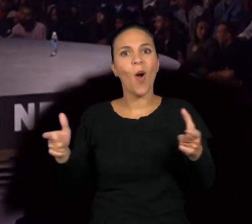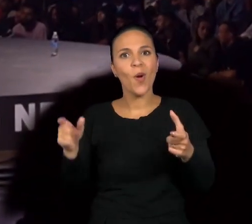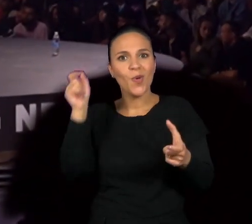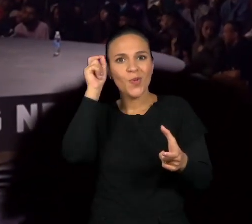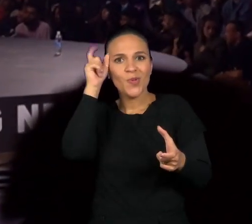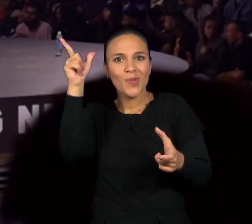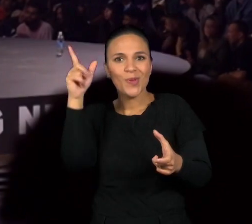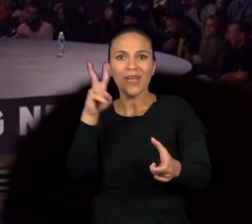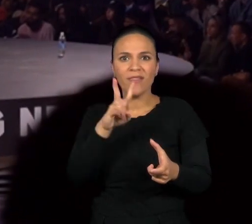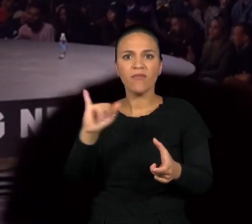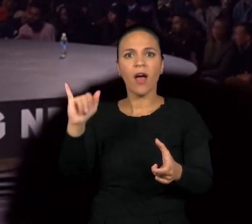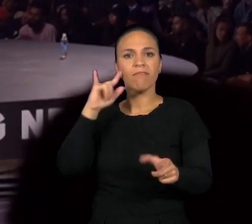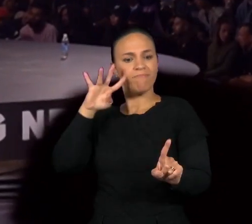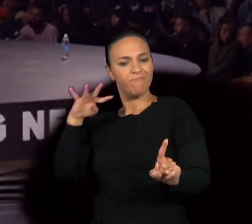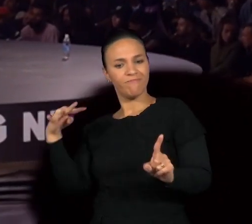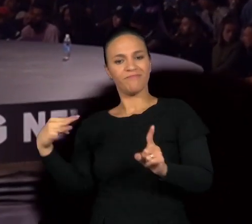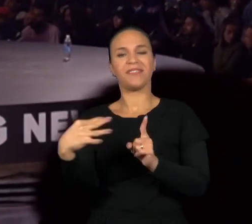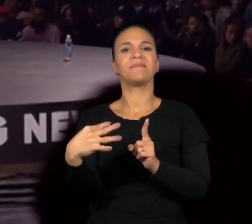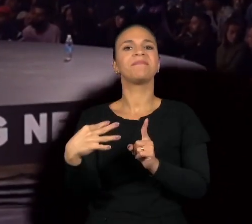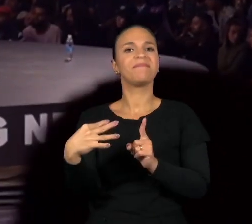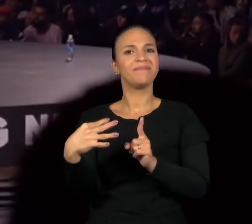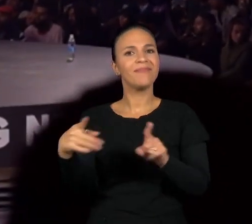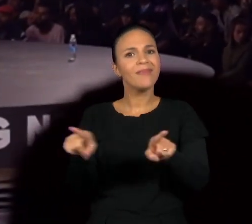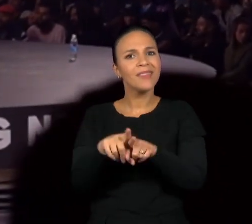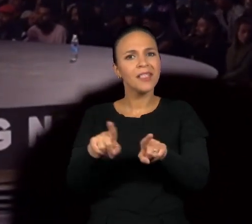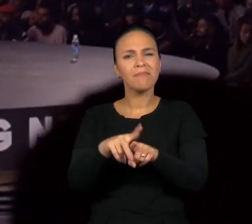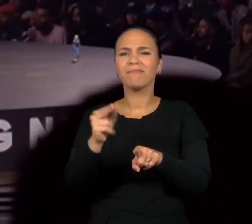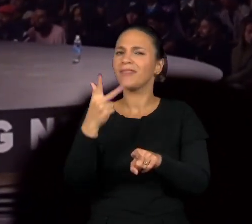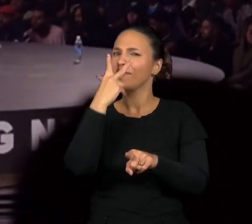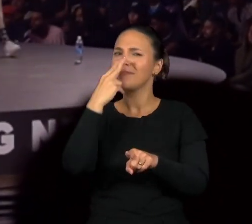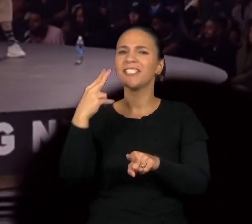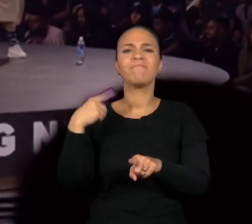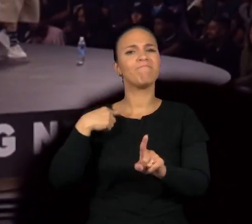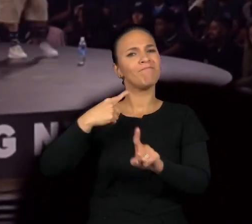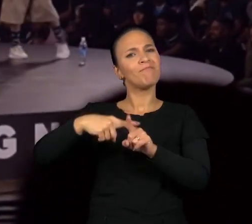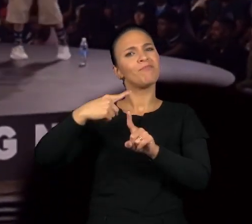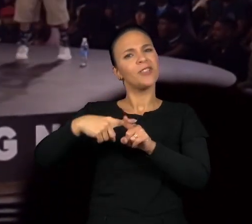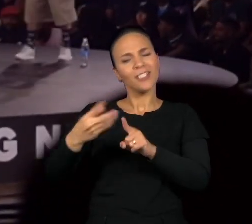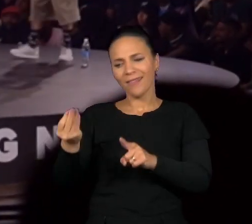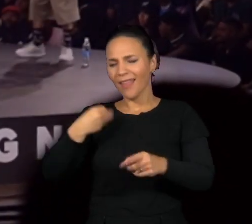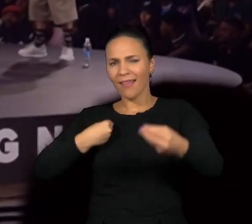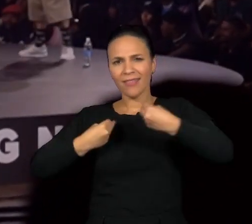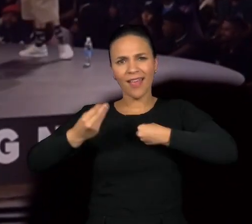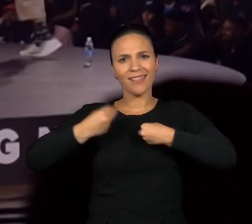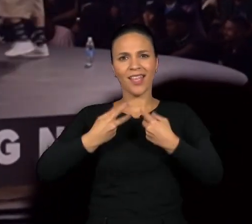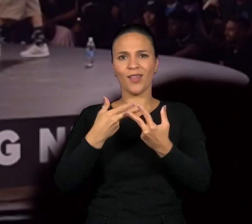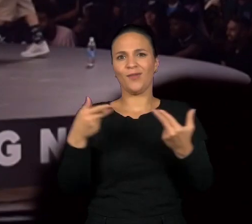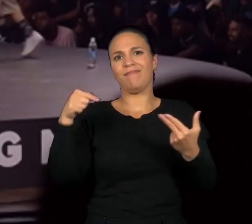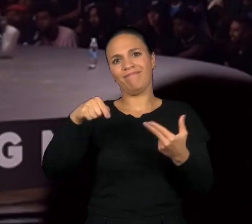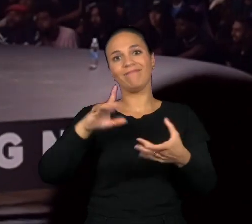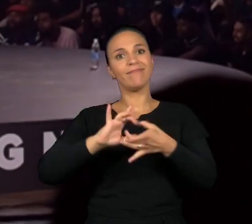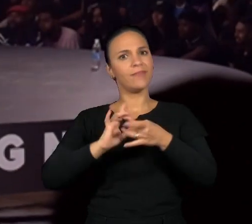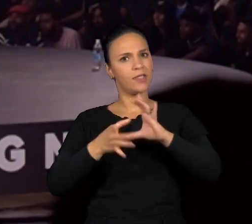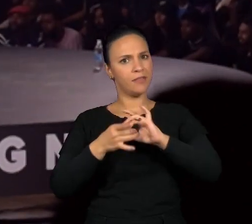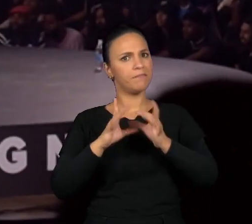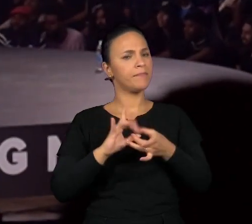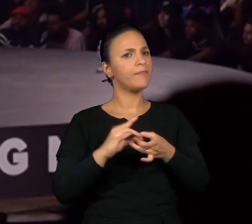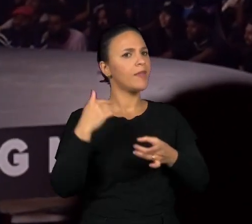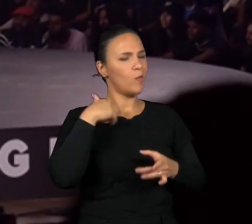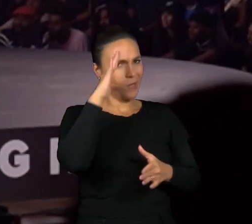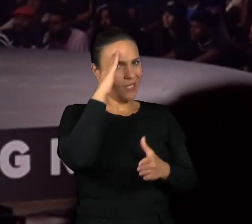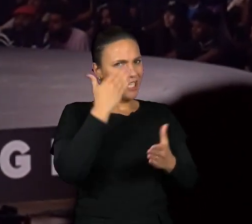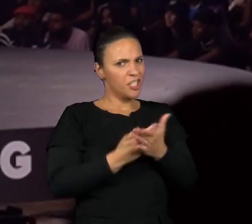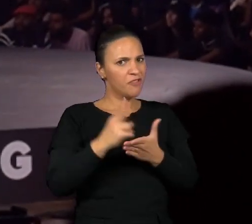cultura, dar visibilidade, vai só ter a acrescentar mais pra gente as Olimpíadas. Eu acredito, né, que o break vai